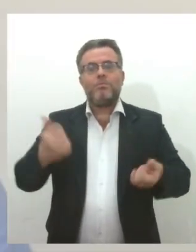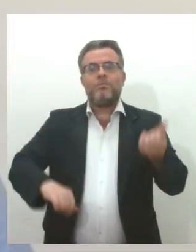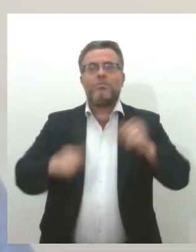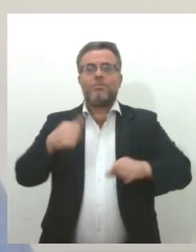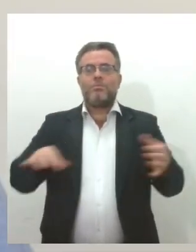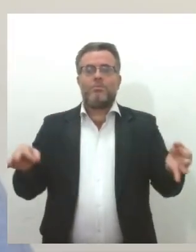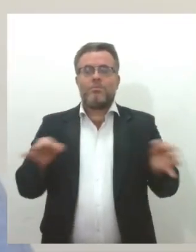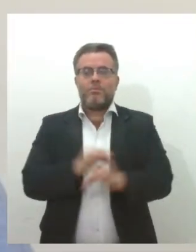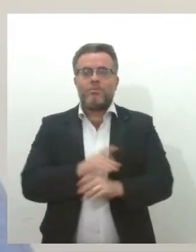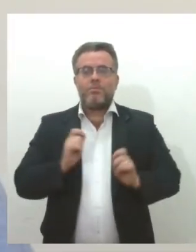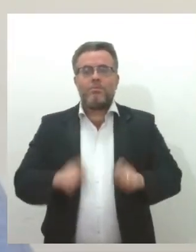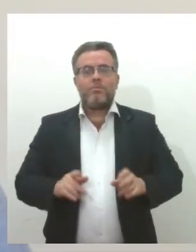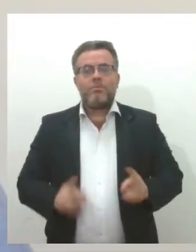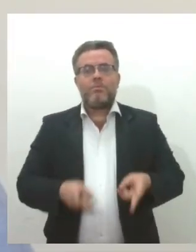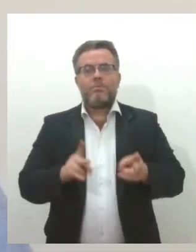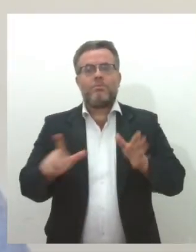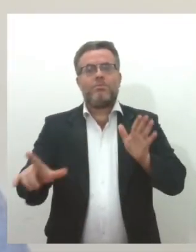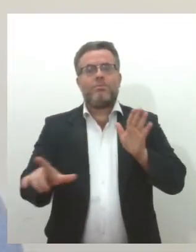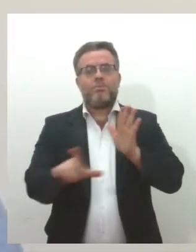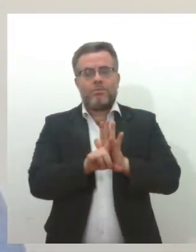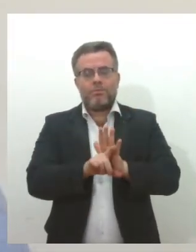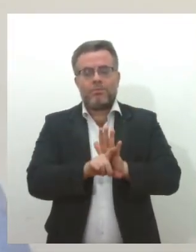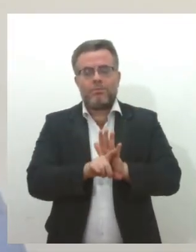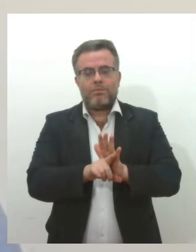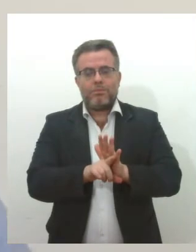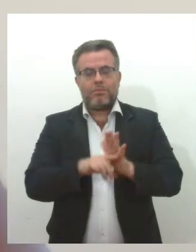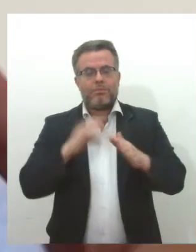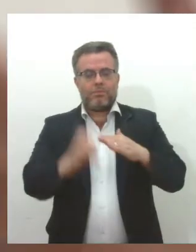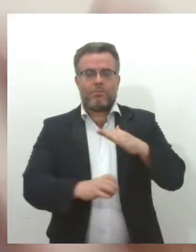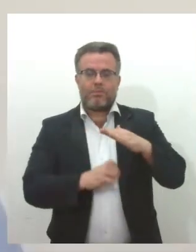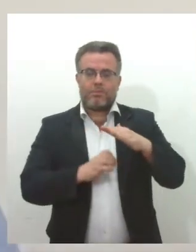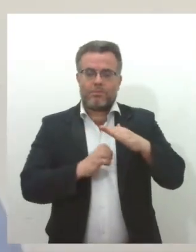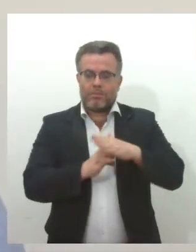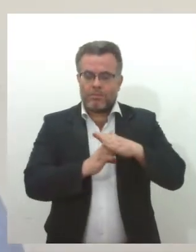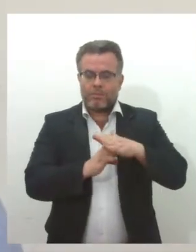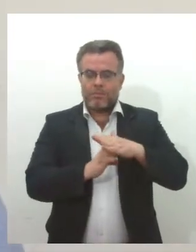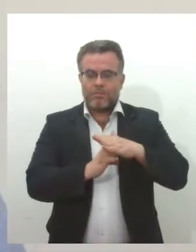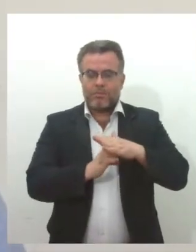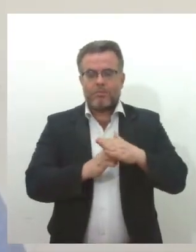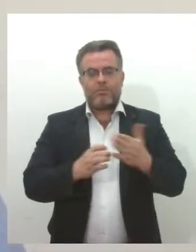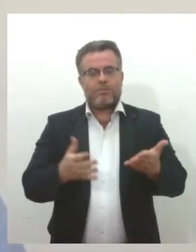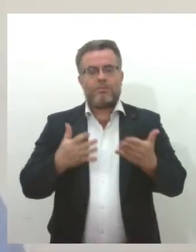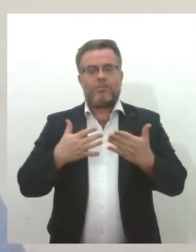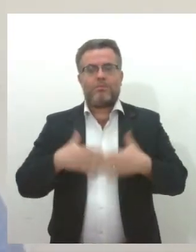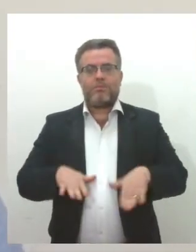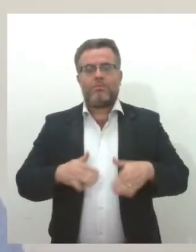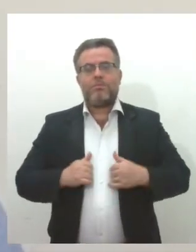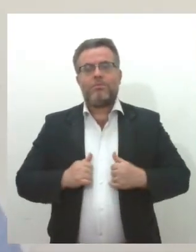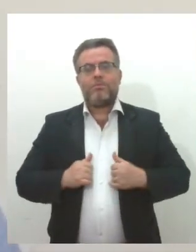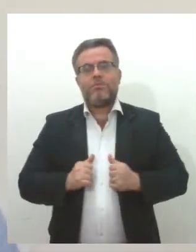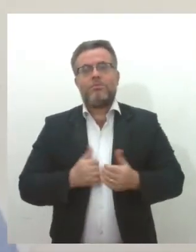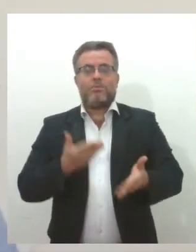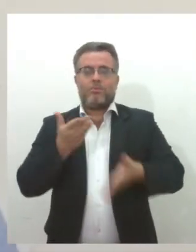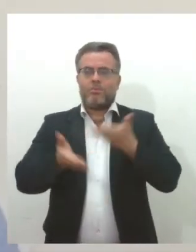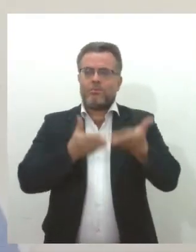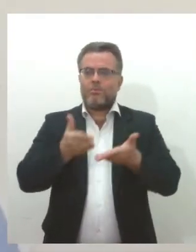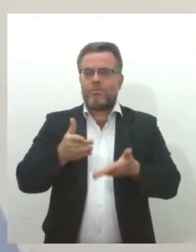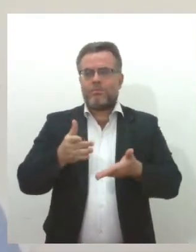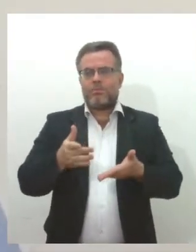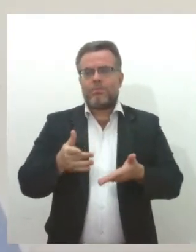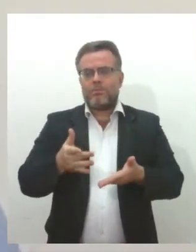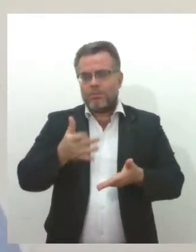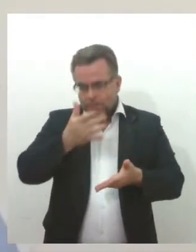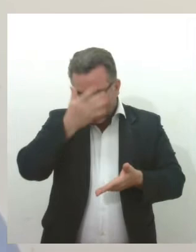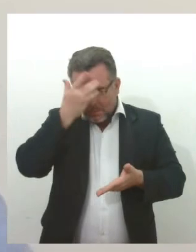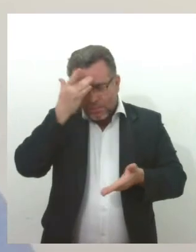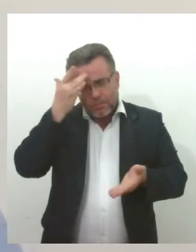Lei quanto a lei nós orientamos que os em Casarão Sigam a lei até uma gentileza com o cliente deve com quem prestigia a casa